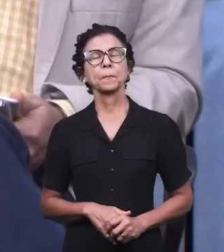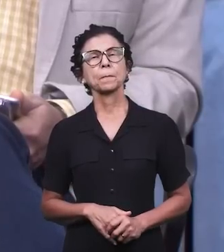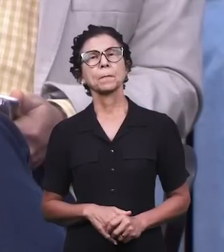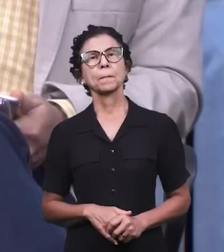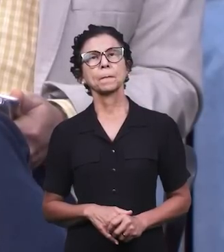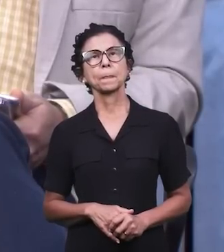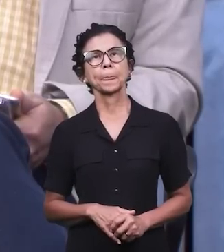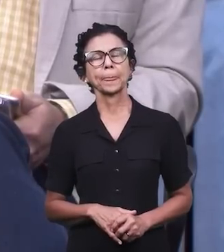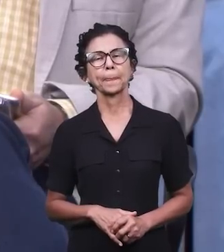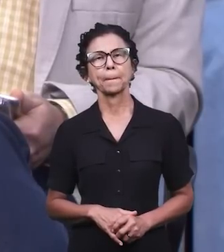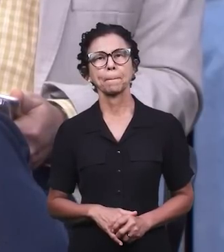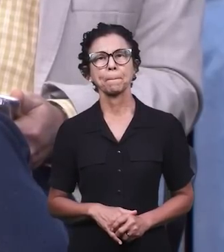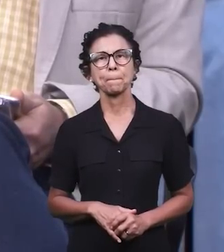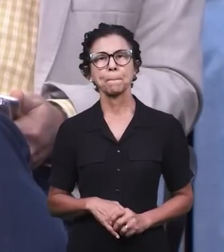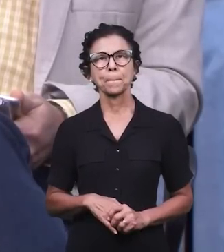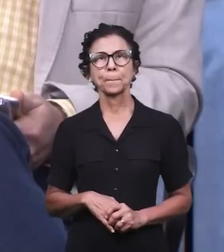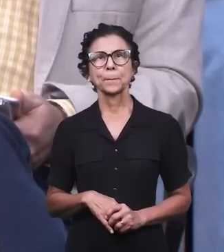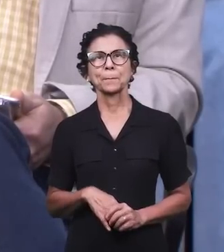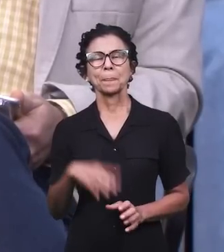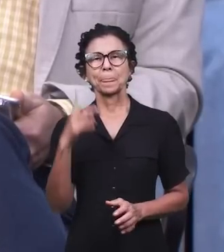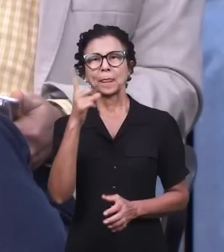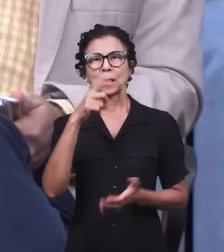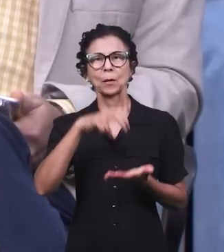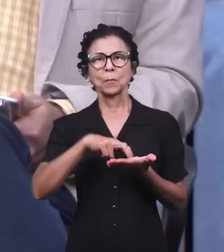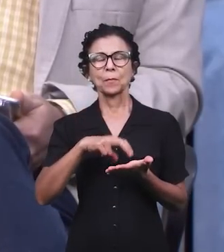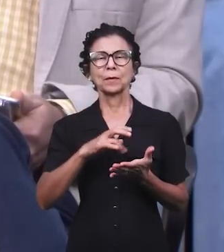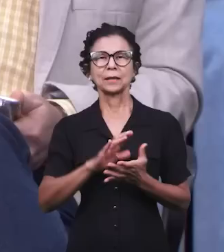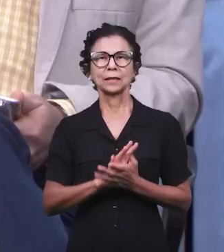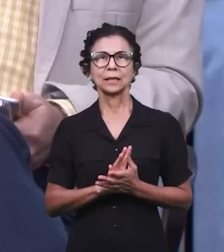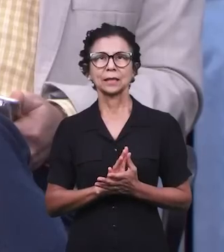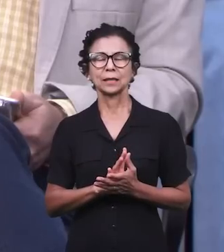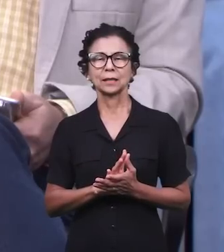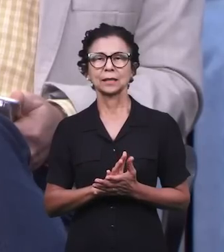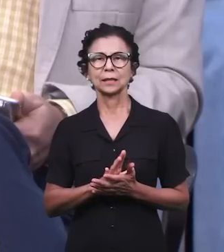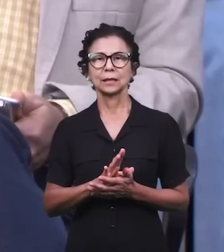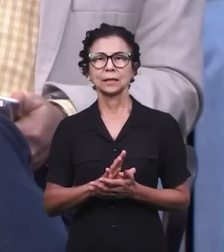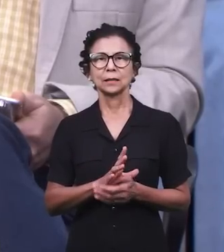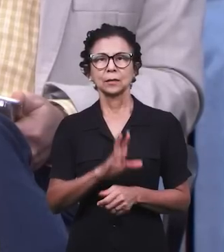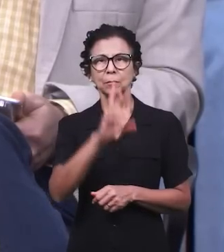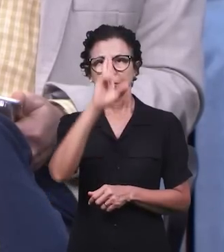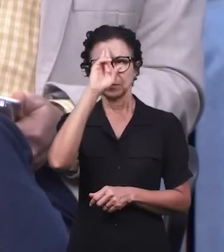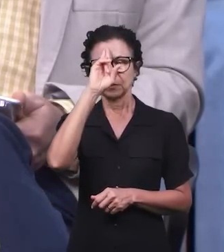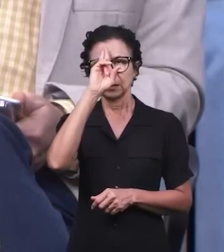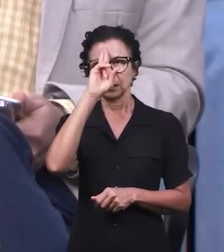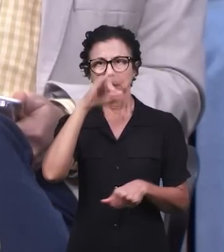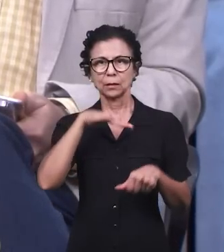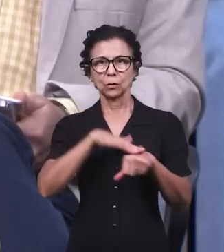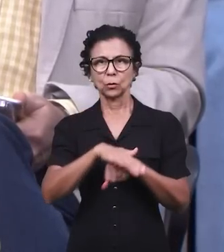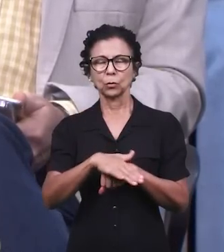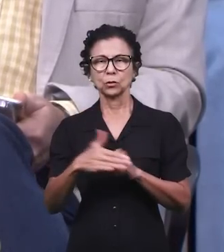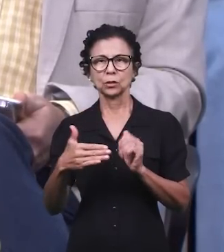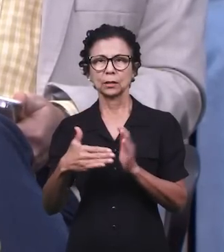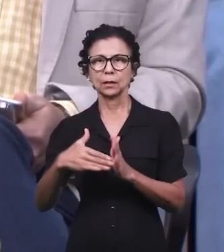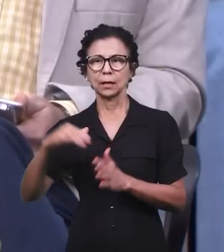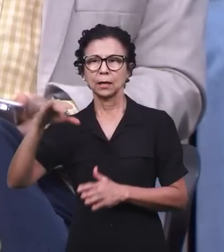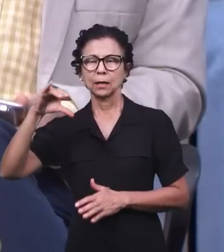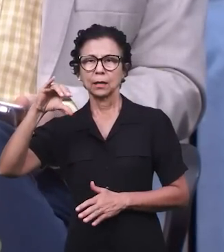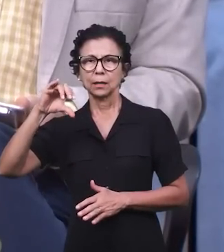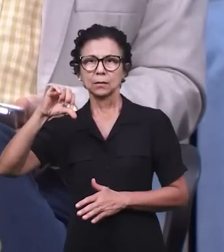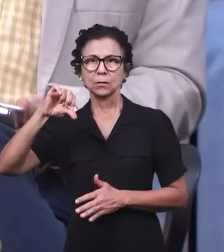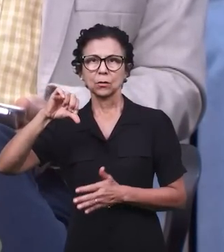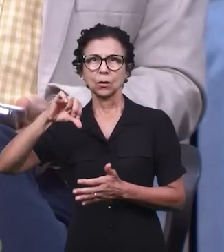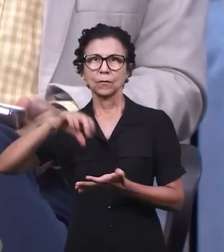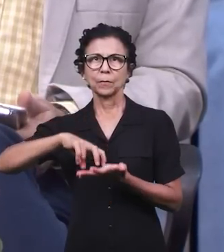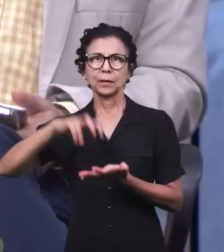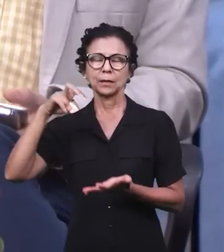jejum de domingo de manhã é com toda a igreja, é de 0 às 9. O jejum da quinta-feira, que é grupo de sessão, já é